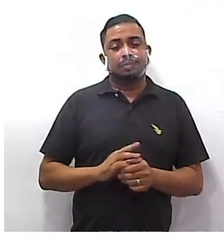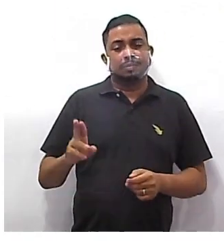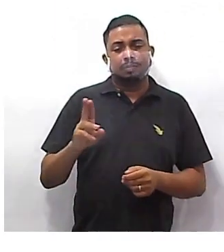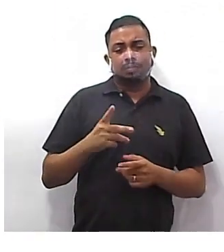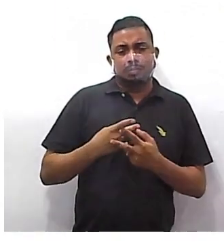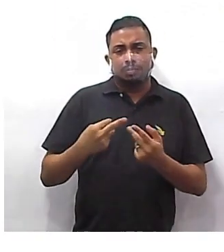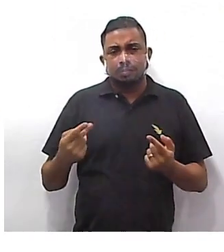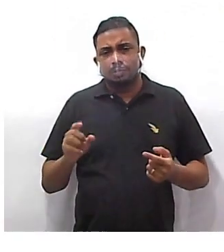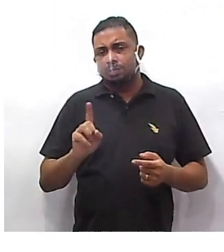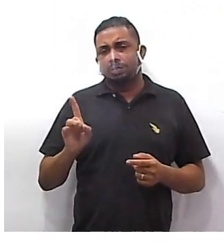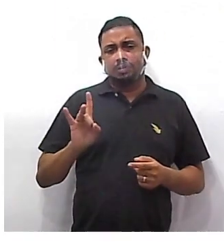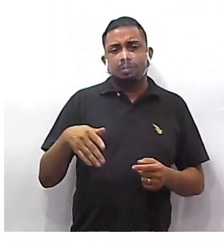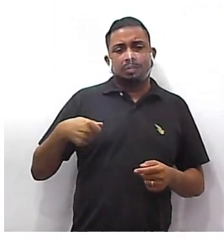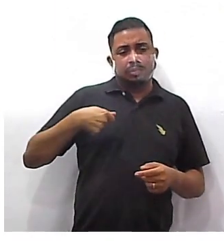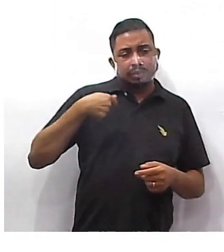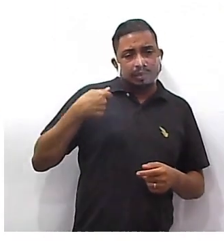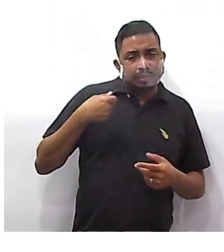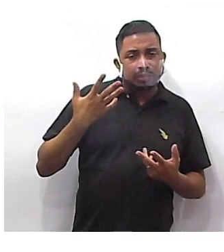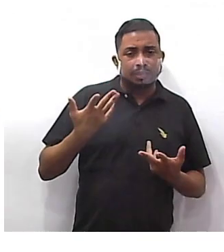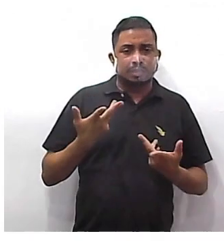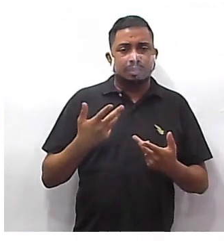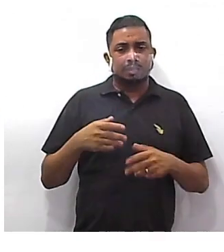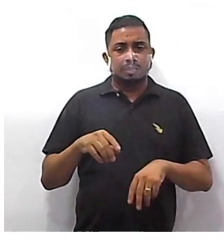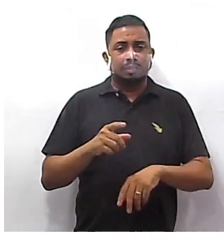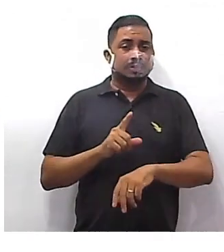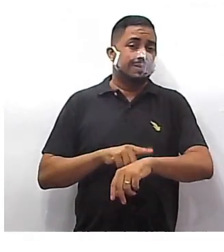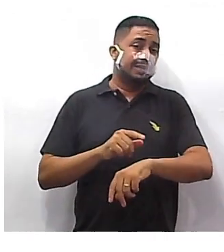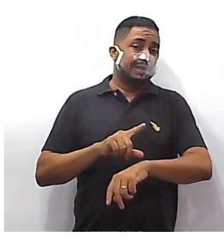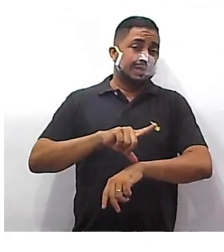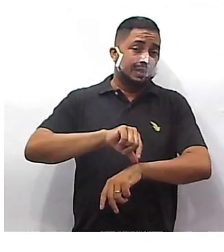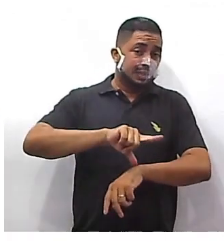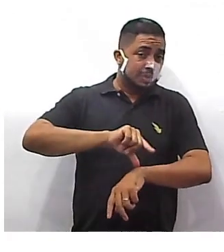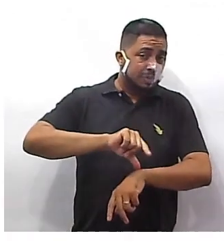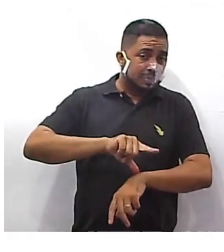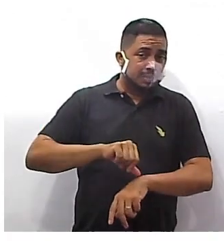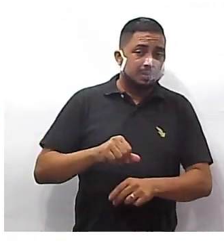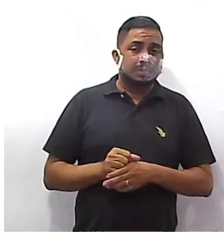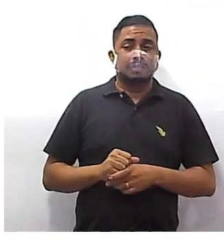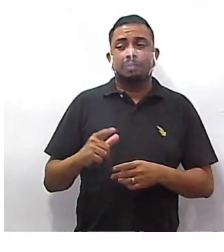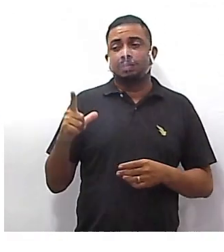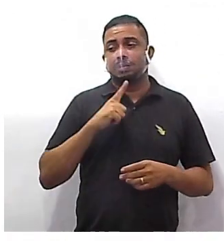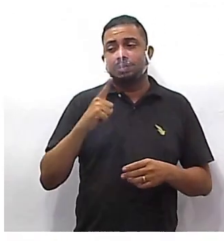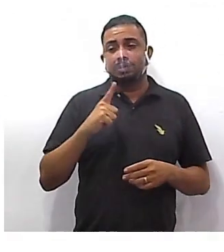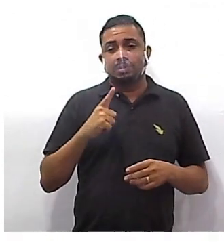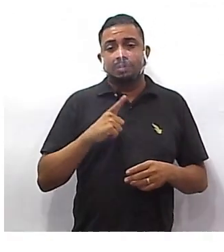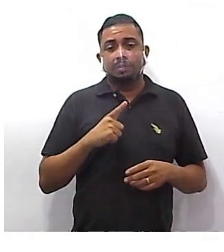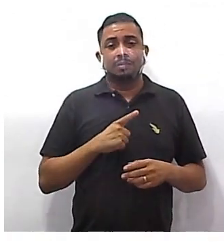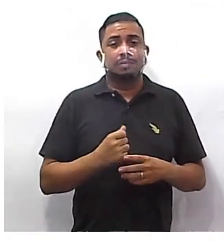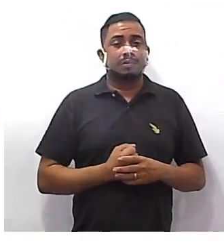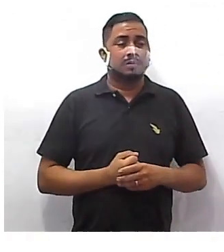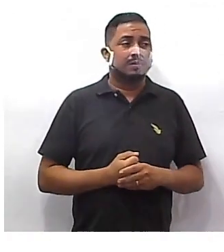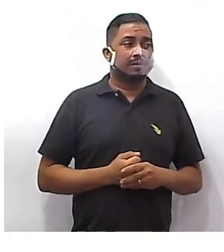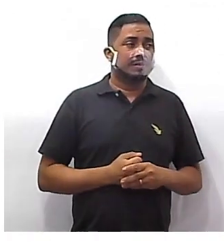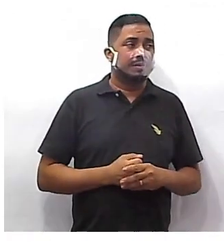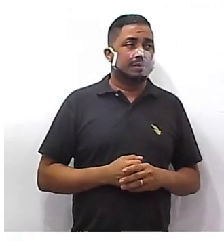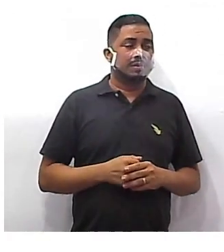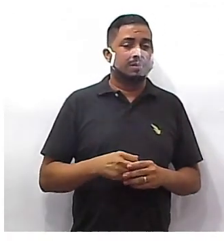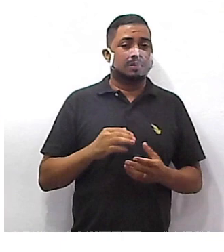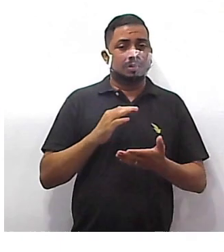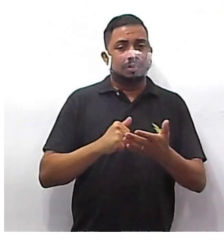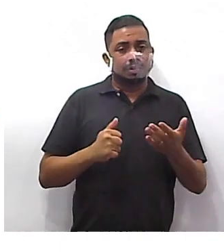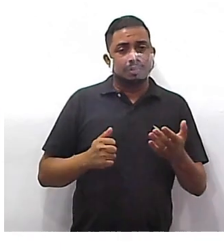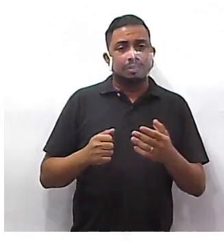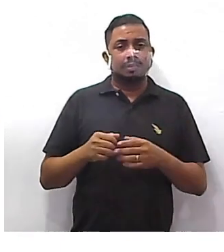só talheres, mas como relógios, por exemplo, né? Nós temos o quê? Remoção